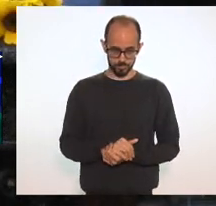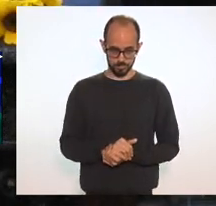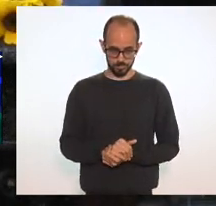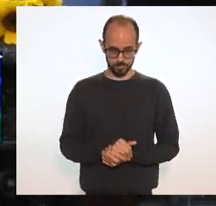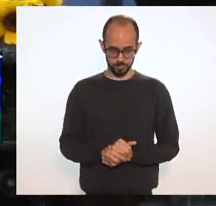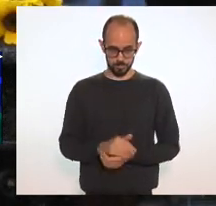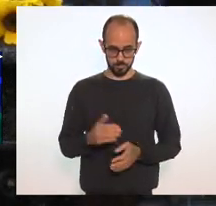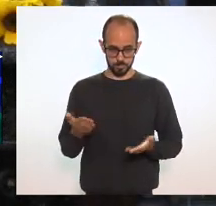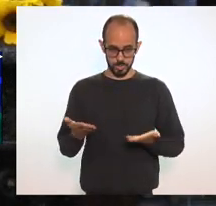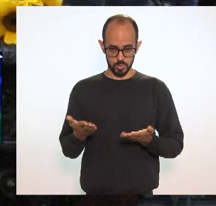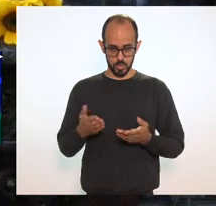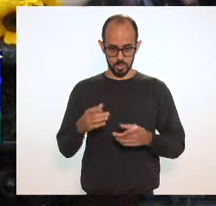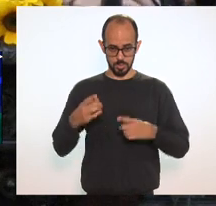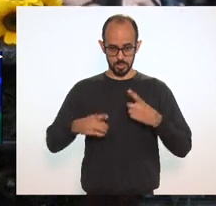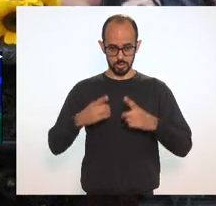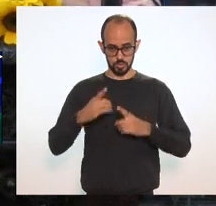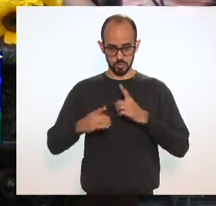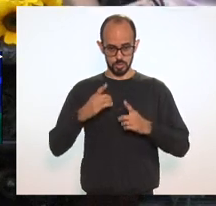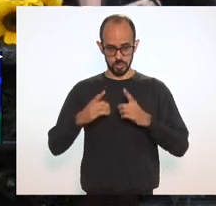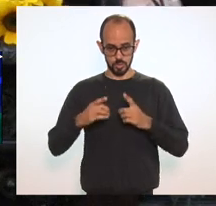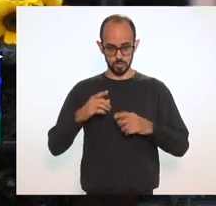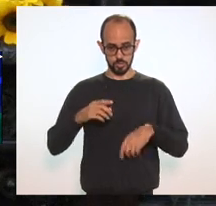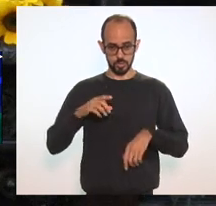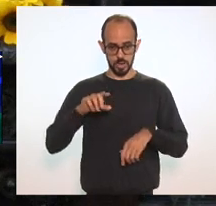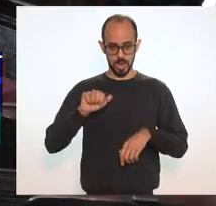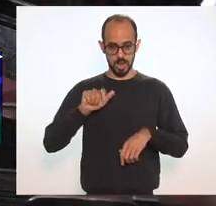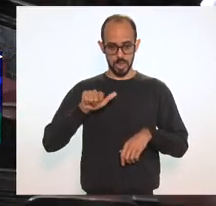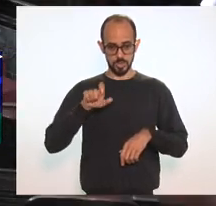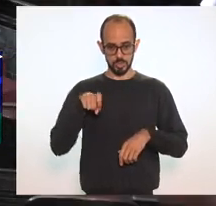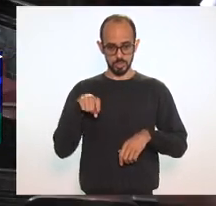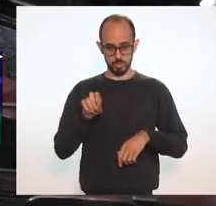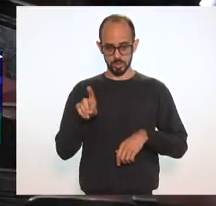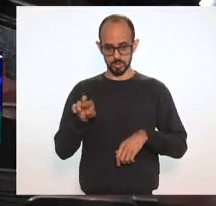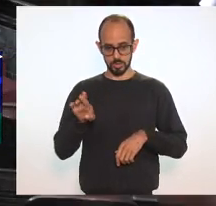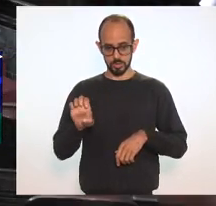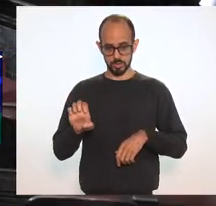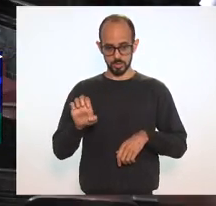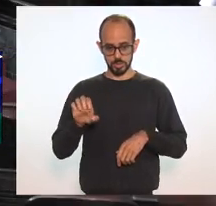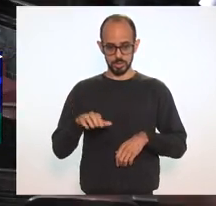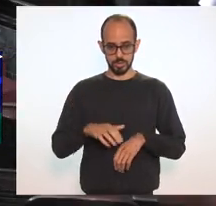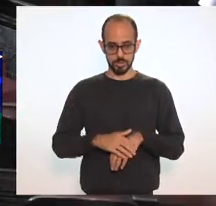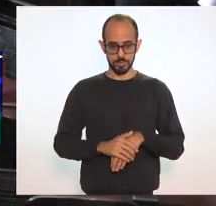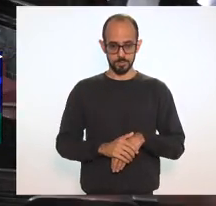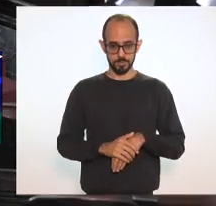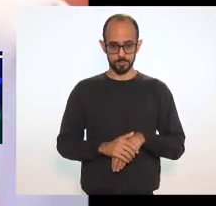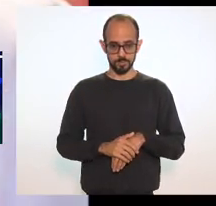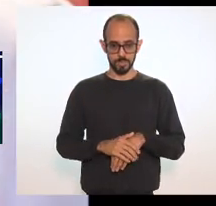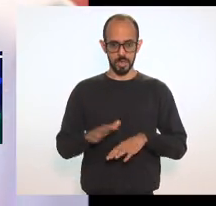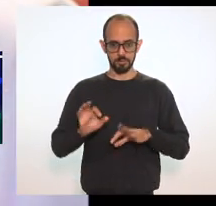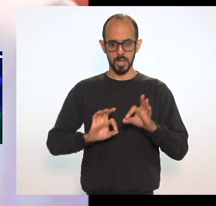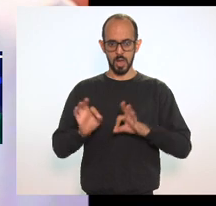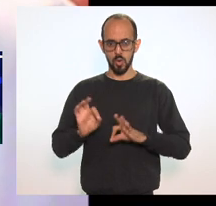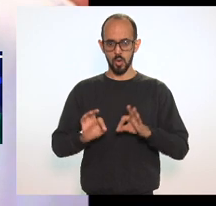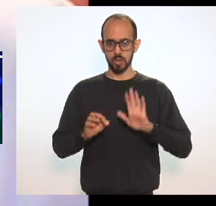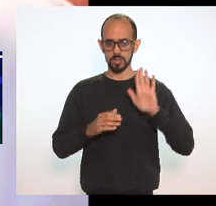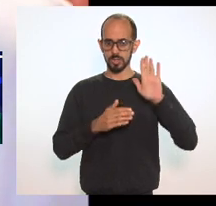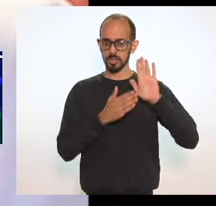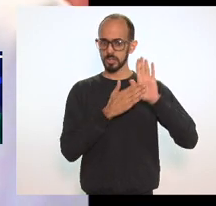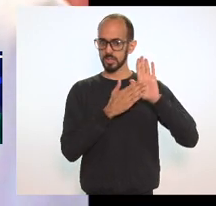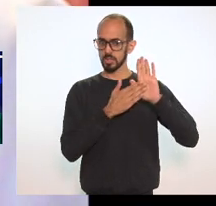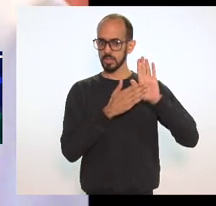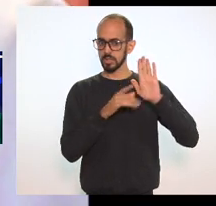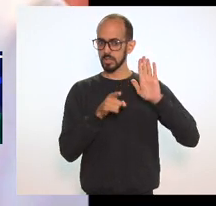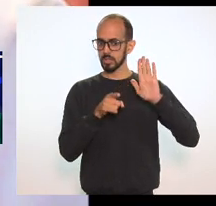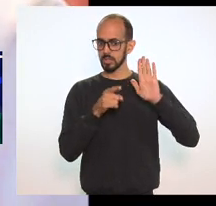e pra discutir Deputado Alexandre Freitas 10 escalar Deputado Flávio serafini eu vou na inscrição